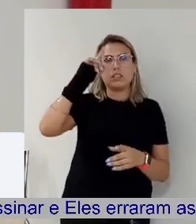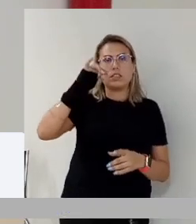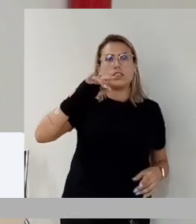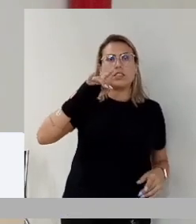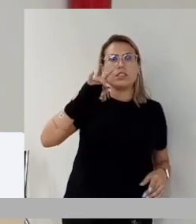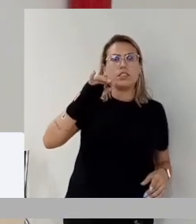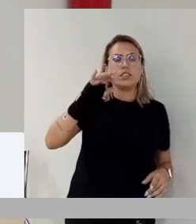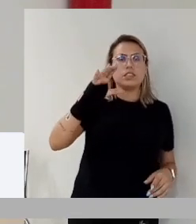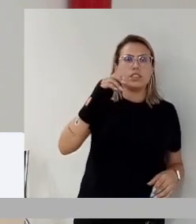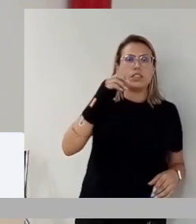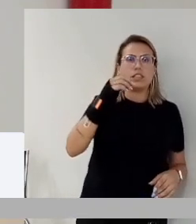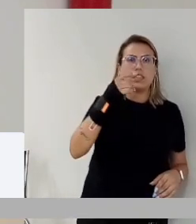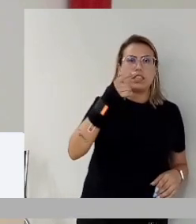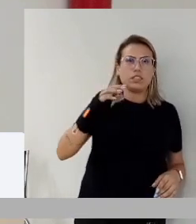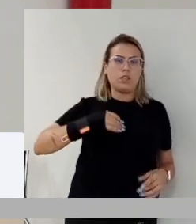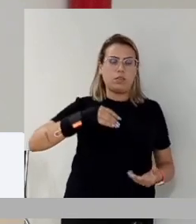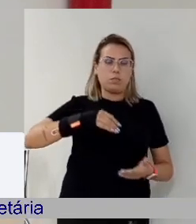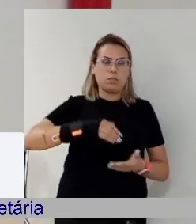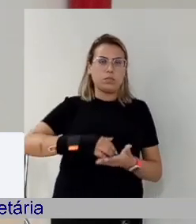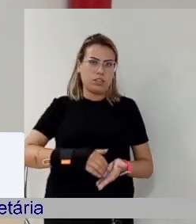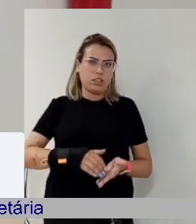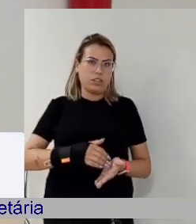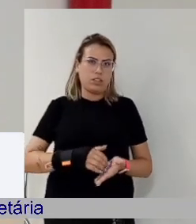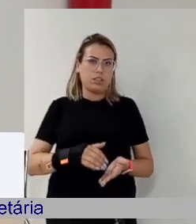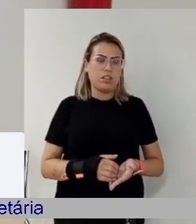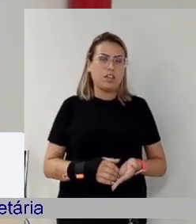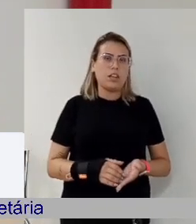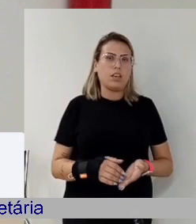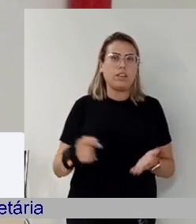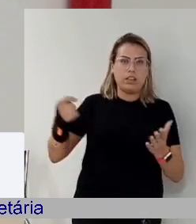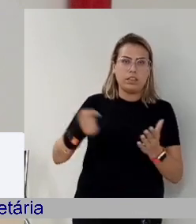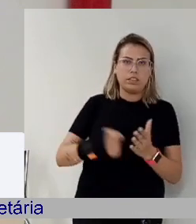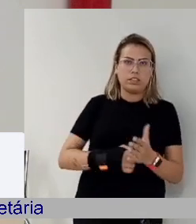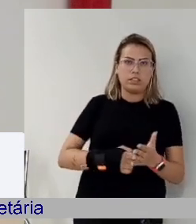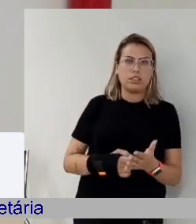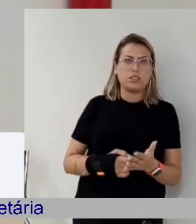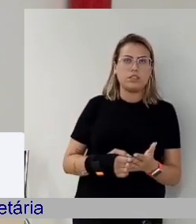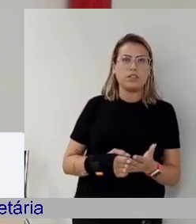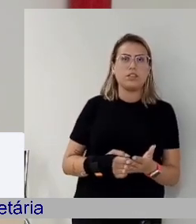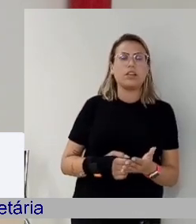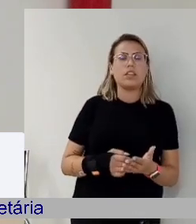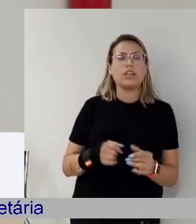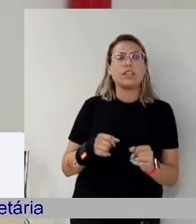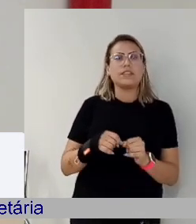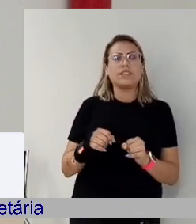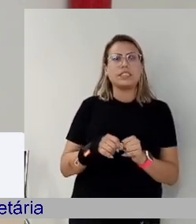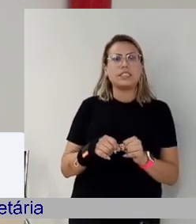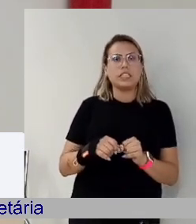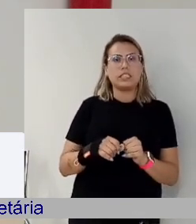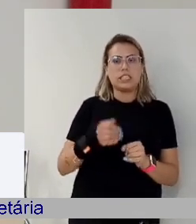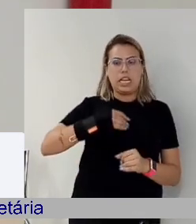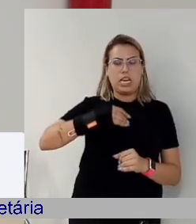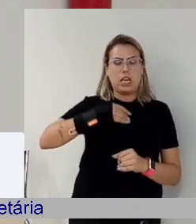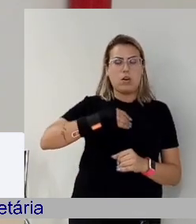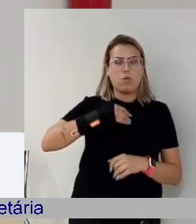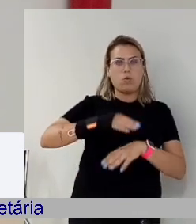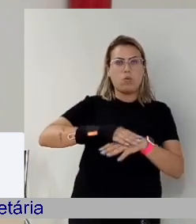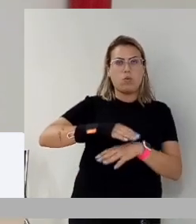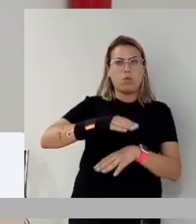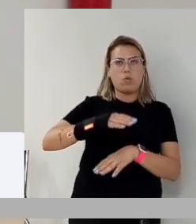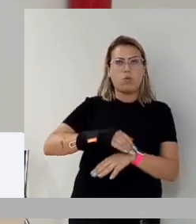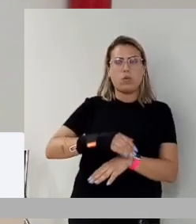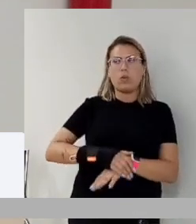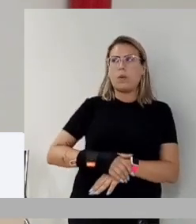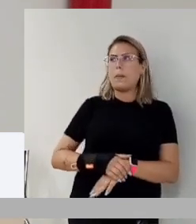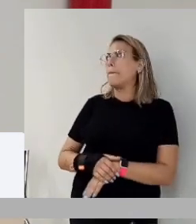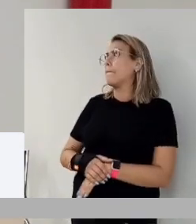como eu como secretário que quem assino botar como eu quem fizesse tivesse a a a